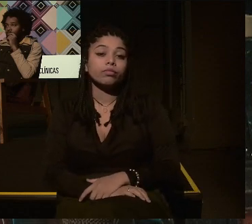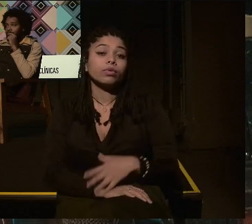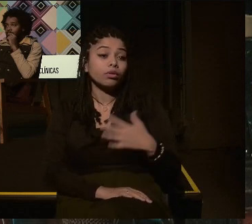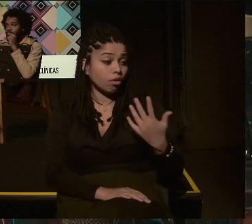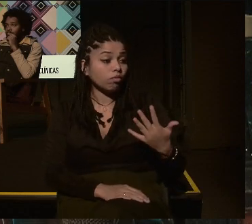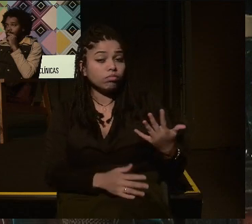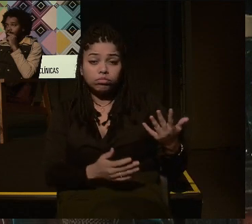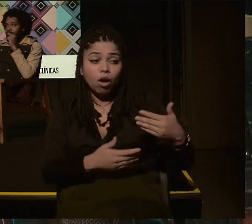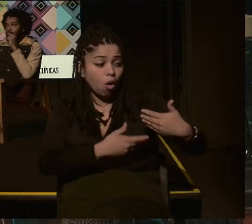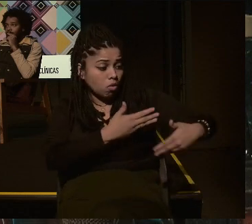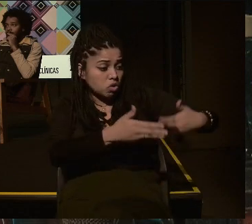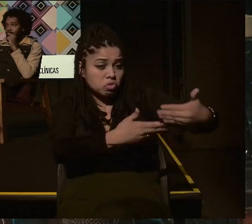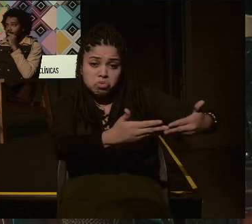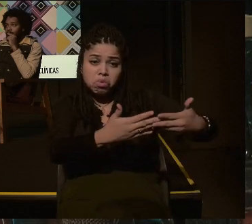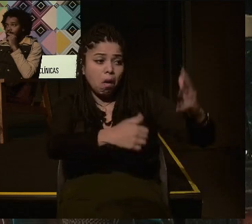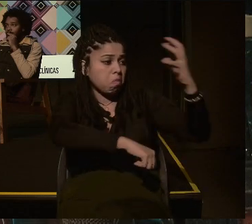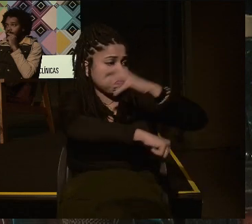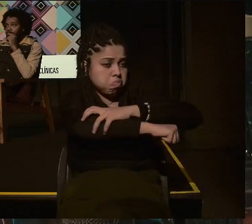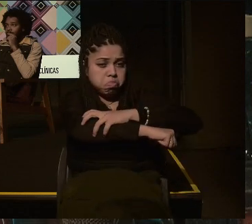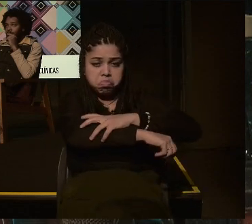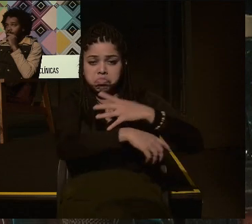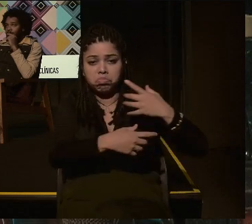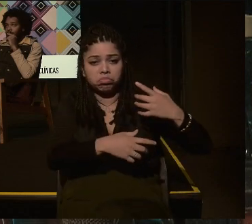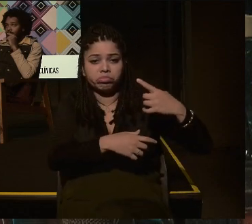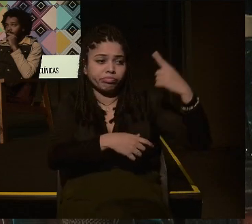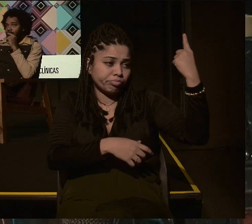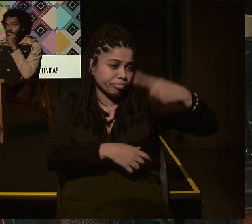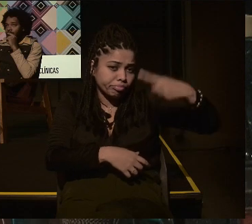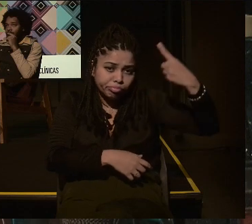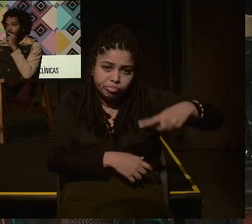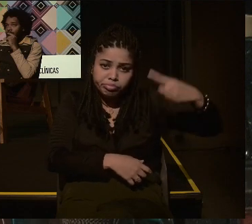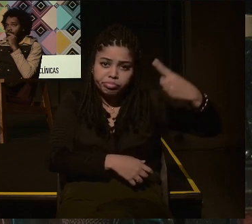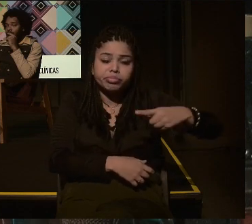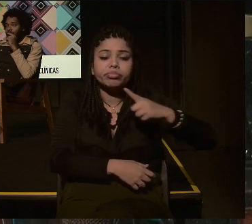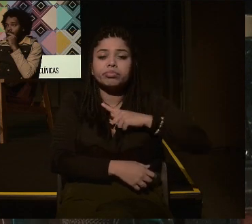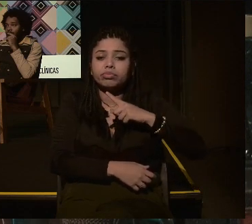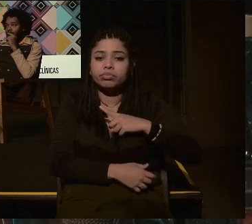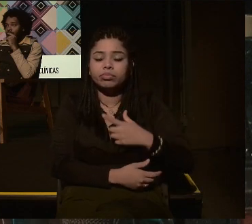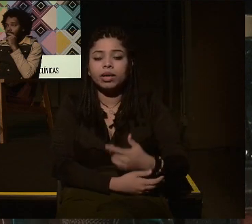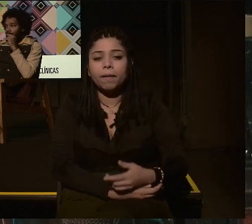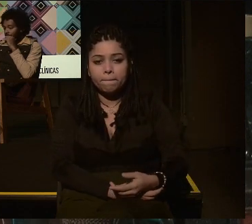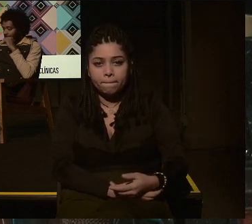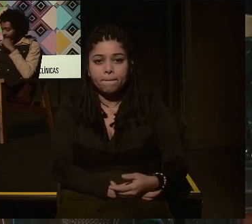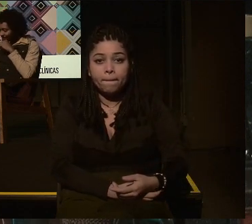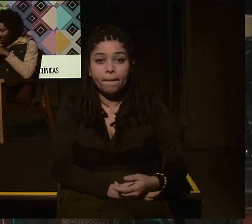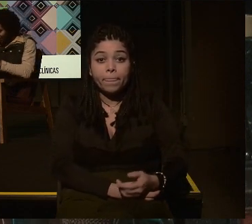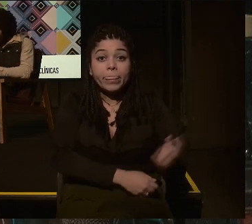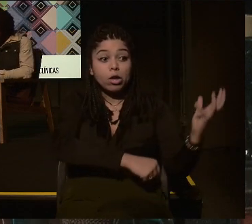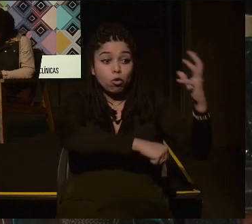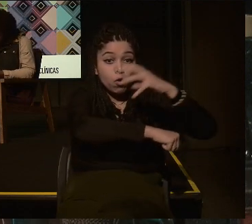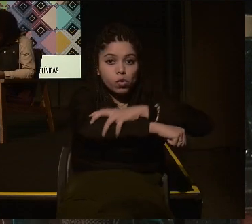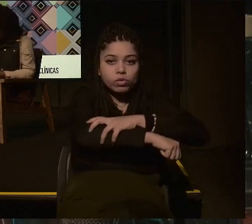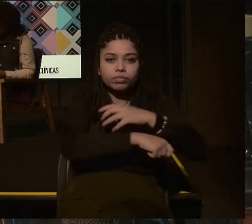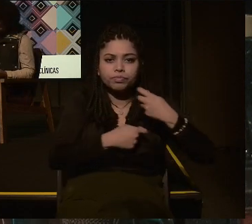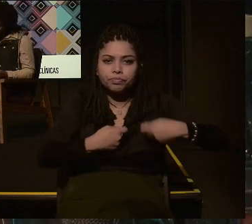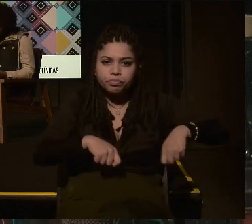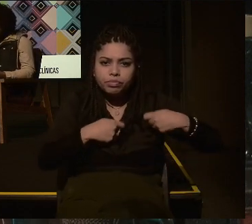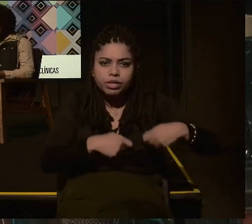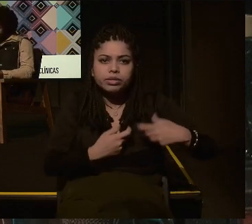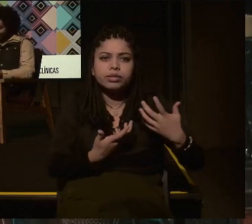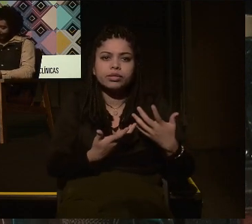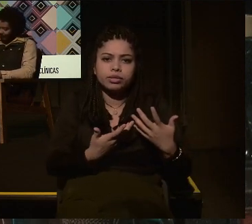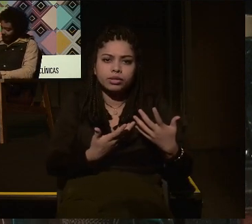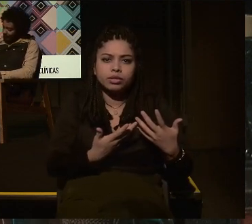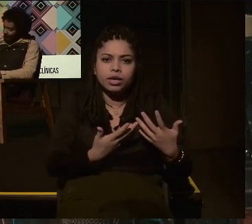curso e ela vai exigir uma produção de